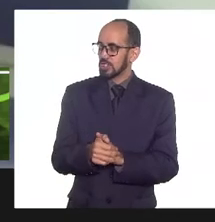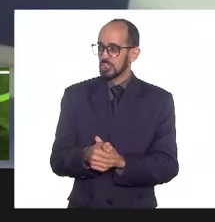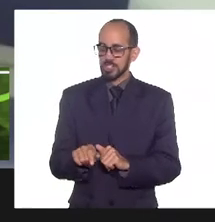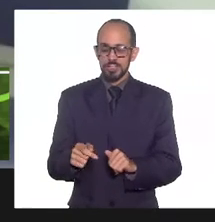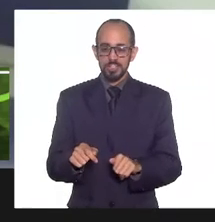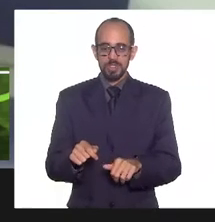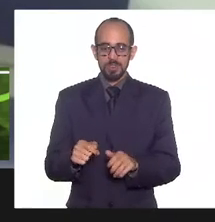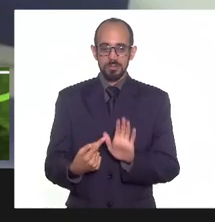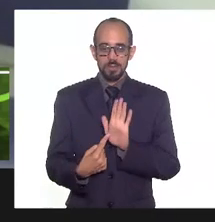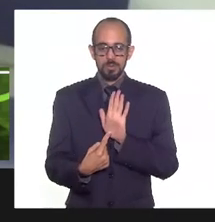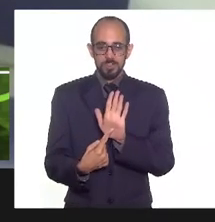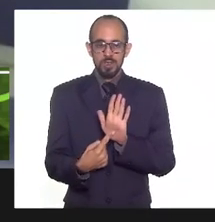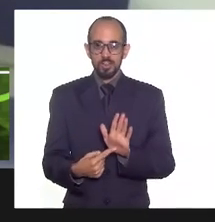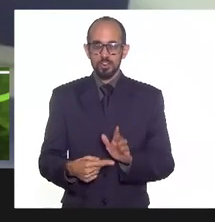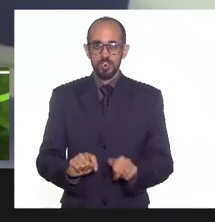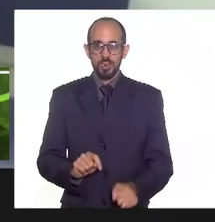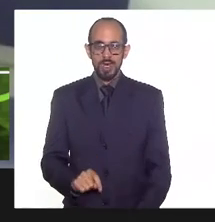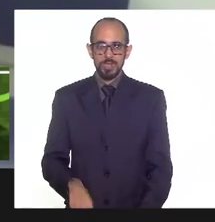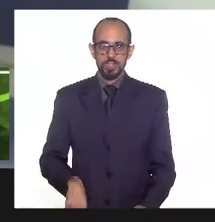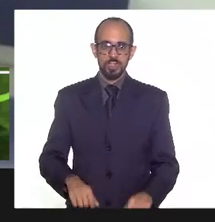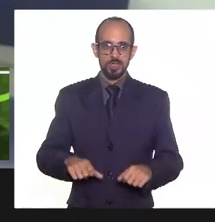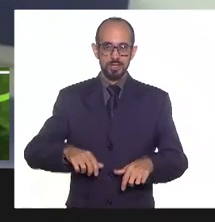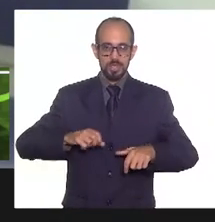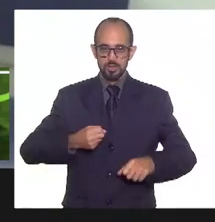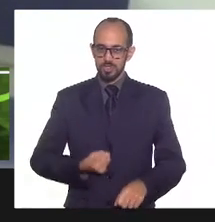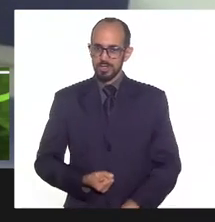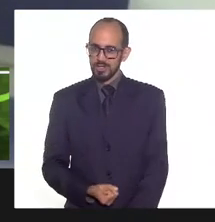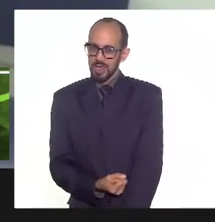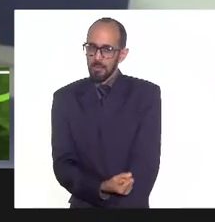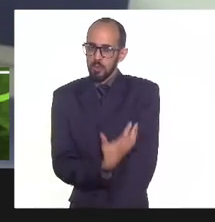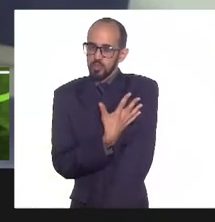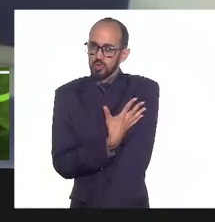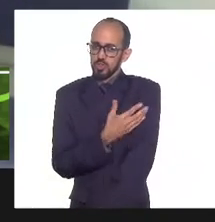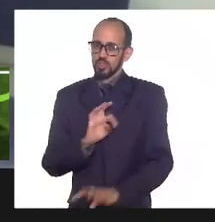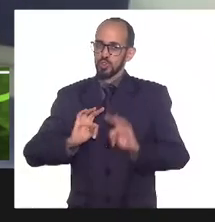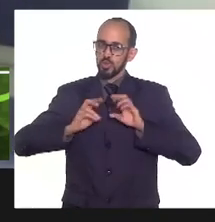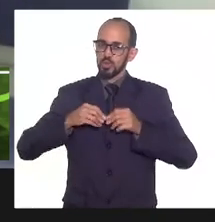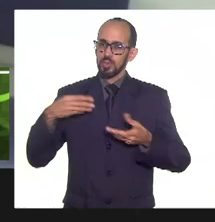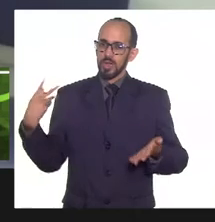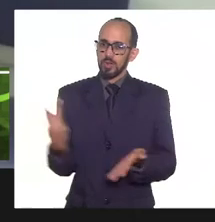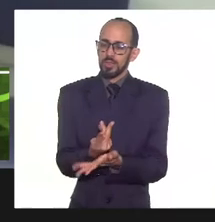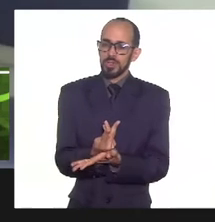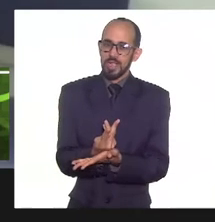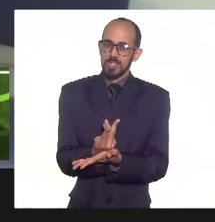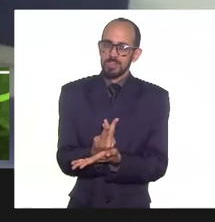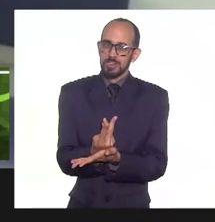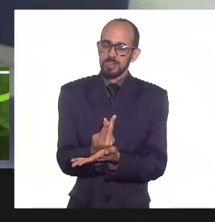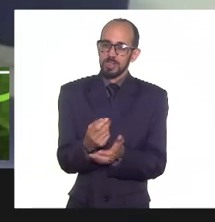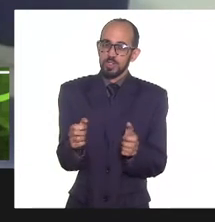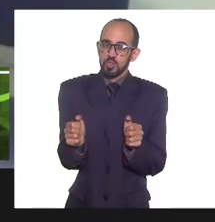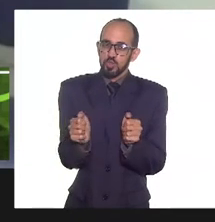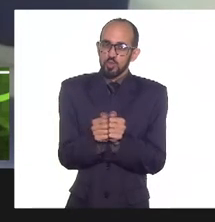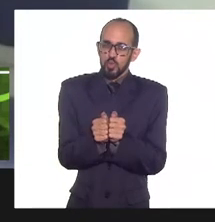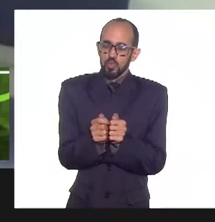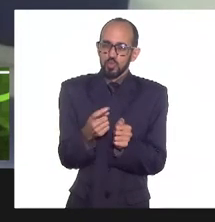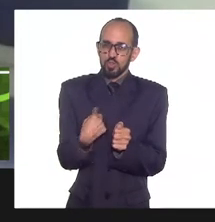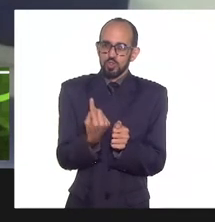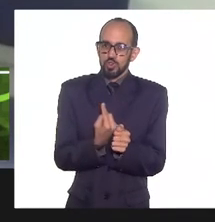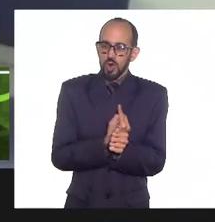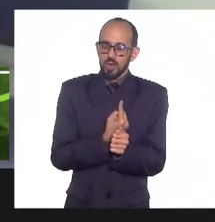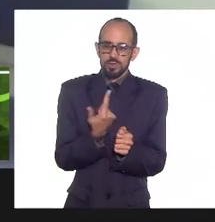travadas nas suas emoções por conta de tudo que acontece né é ao seu redor sem uma